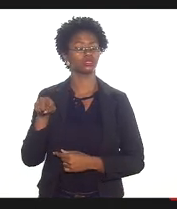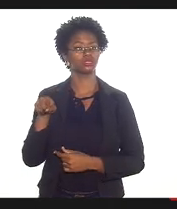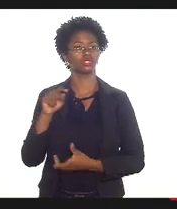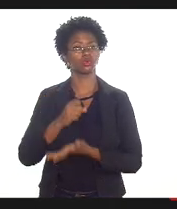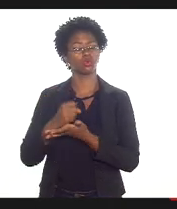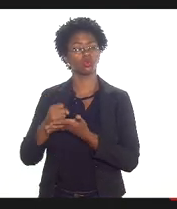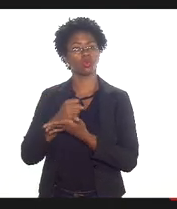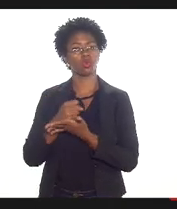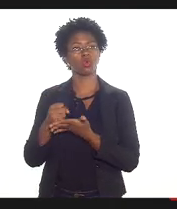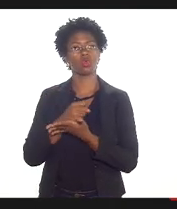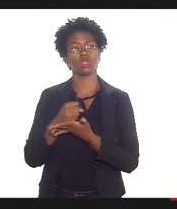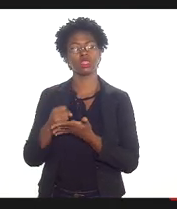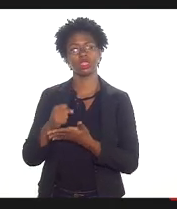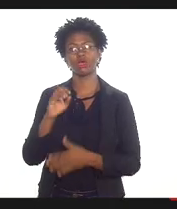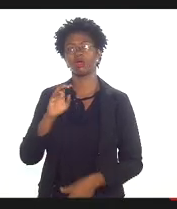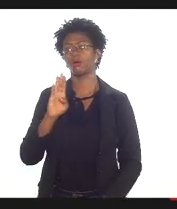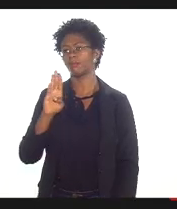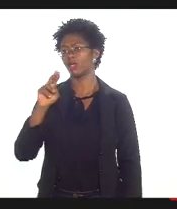contrato do